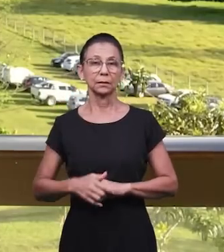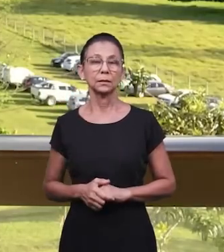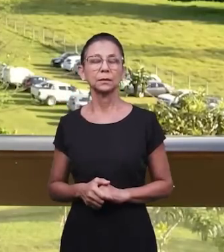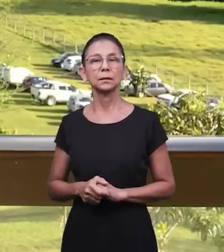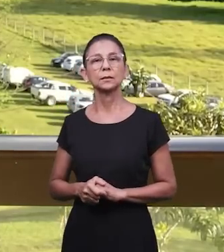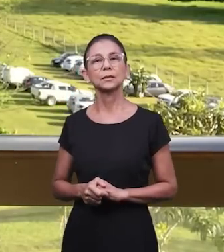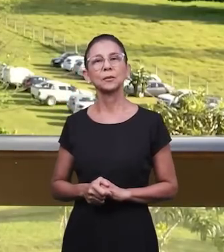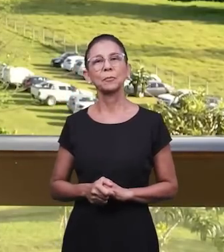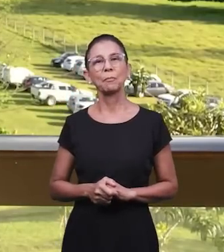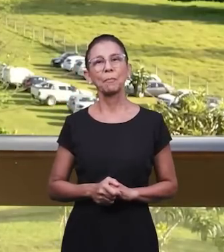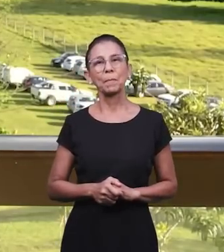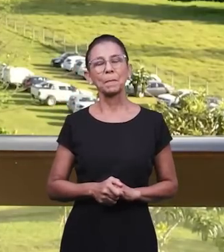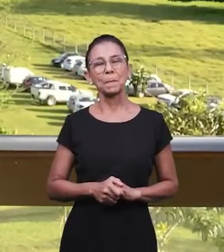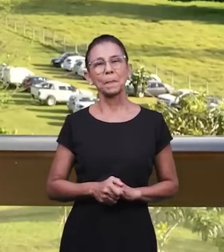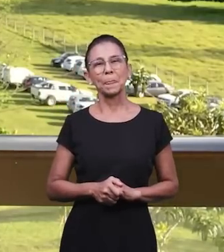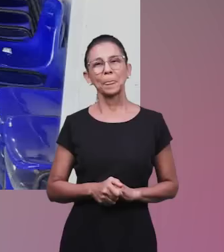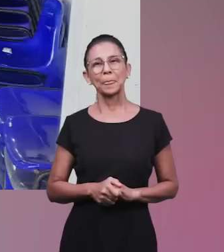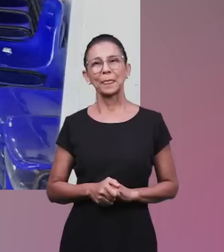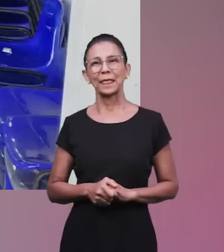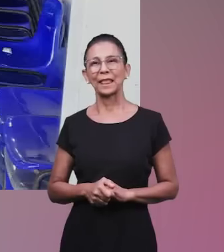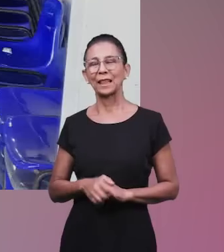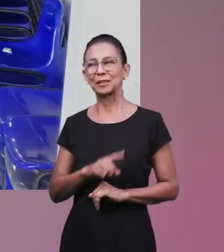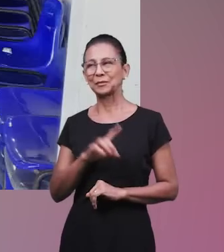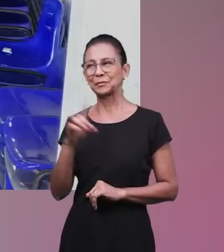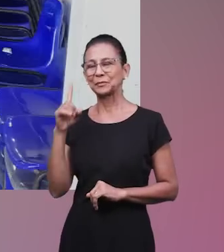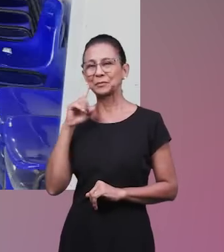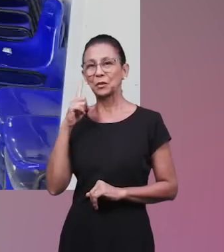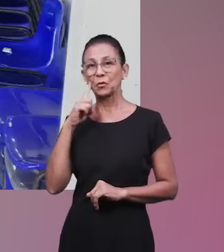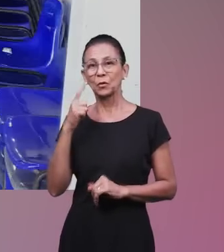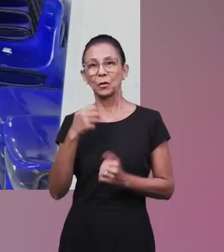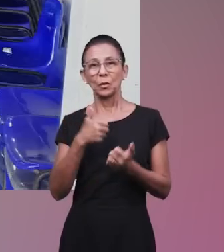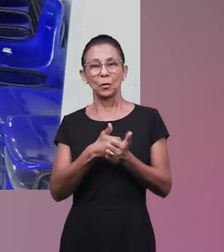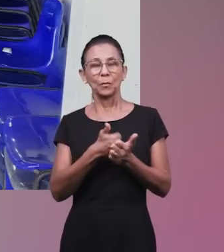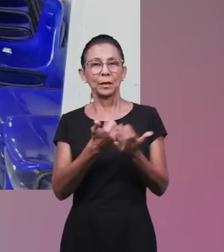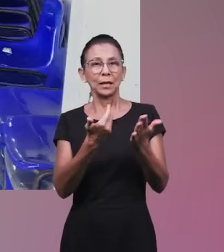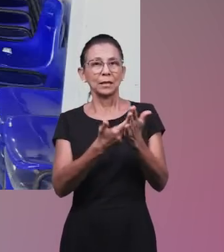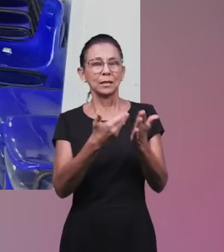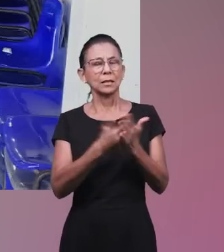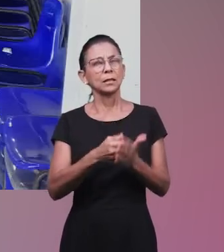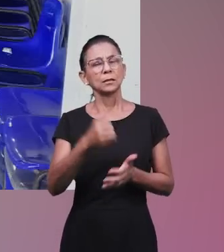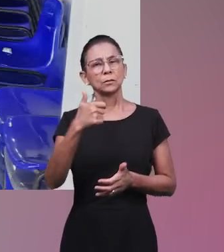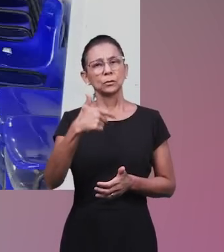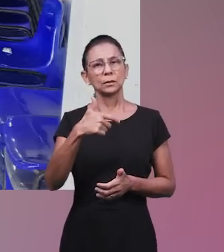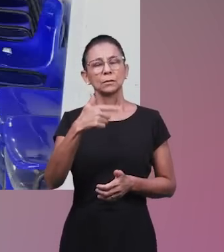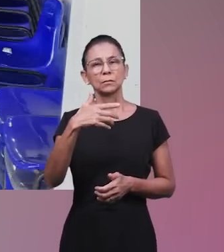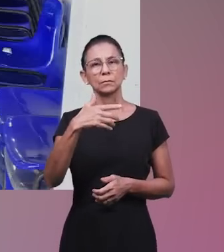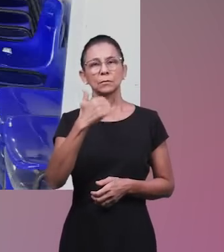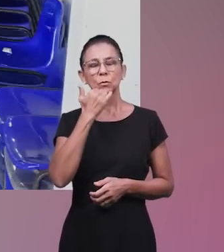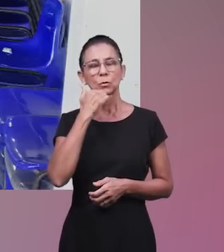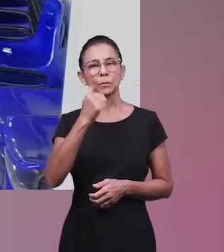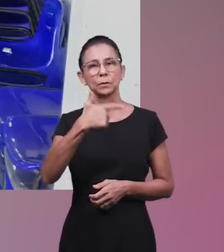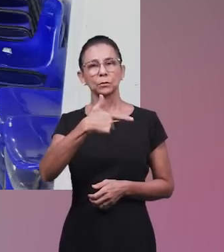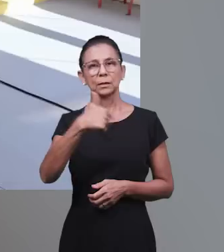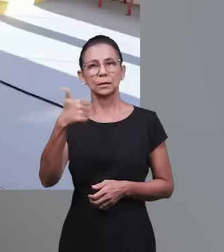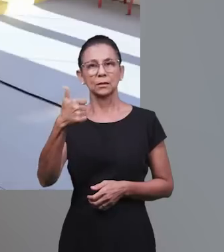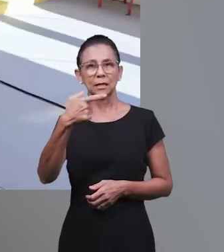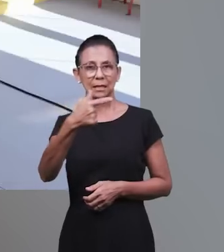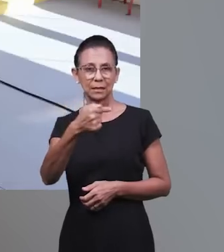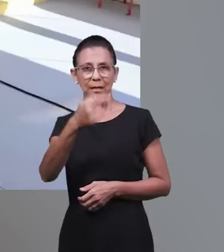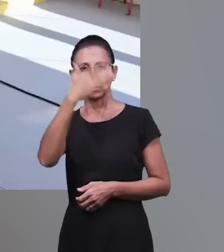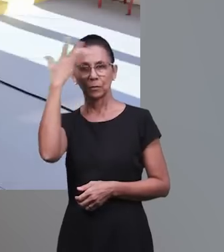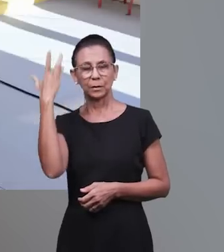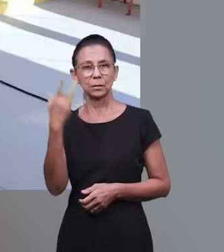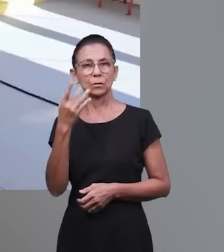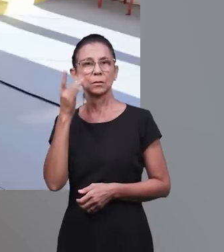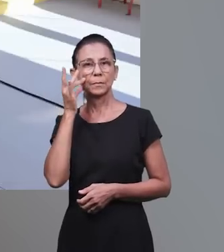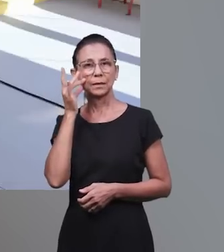diversas localidades para acompanhar as aulas. No Manaim de Florianópolis, tivemos um total de 217 irmãos presentes no Seminário de Jovens.